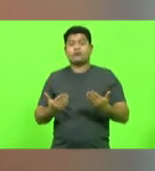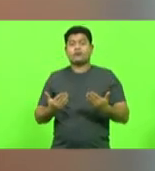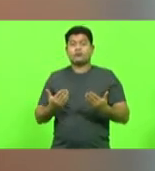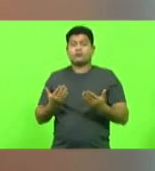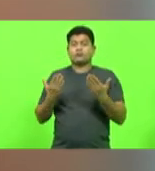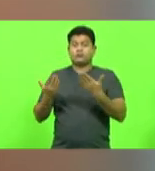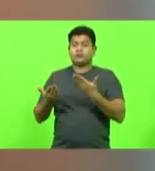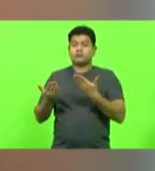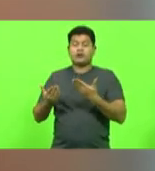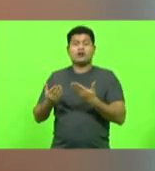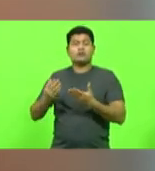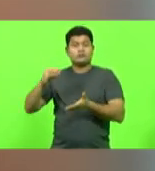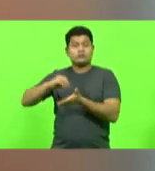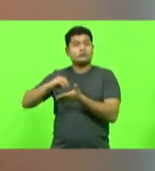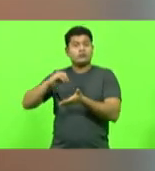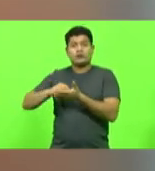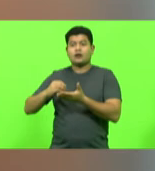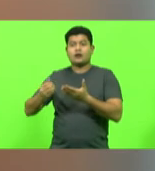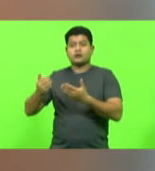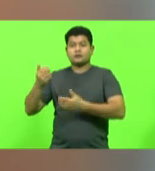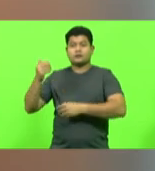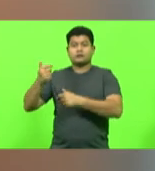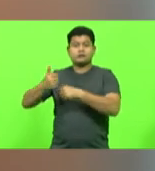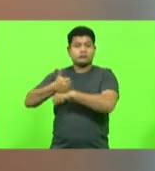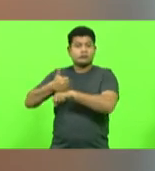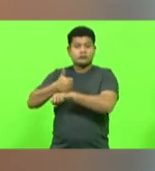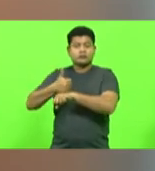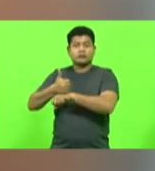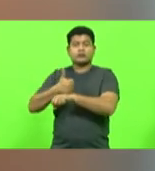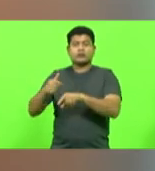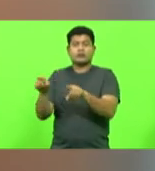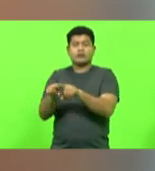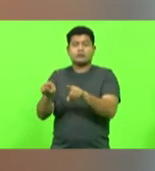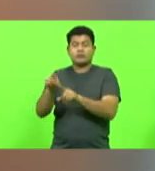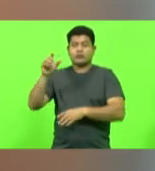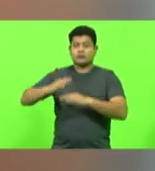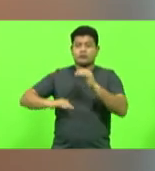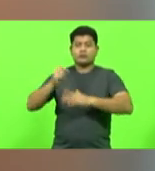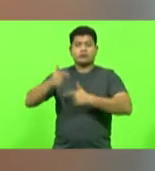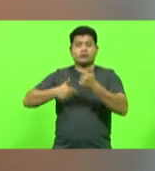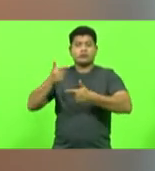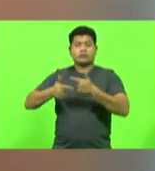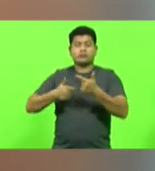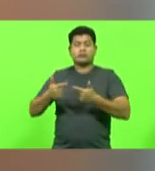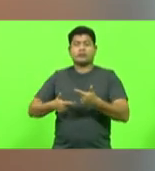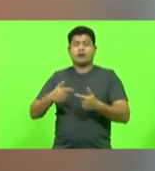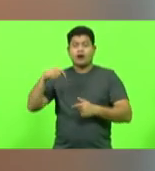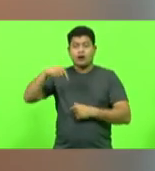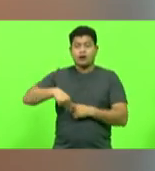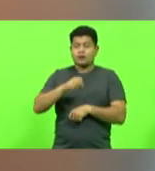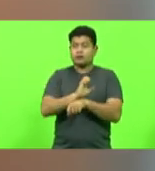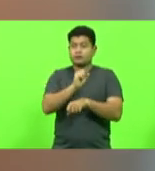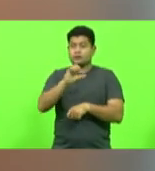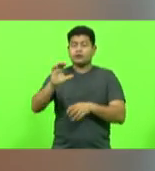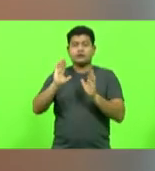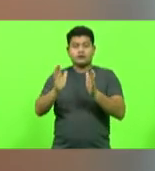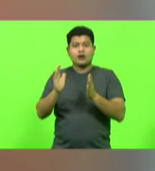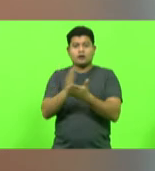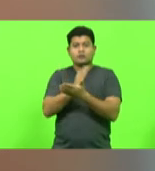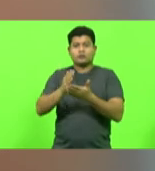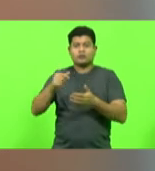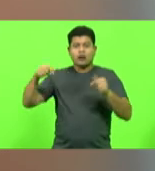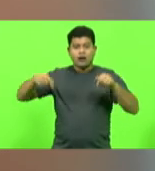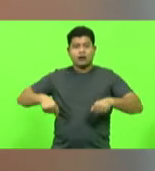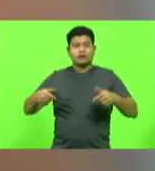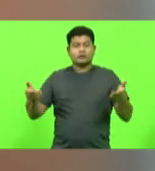profissionais e de ações coordenadas tem sido essa política em nosso estado, como já pontuado pelas falas anteriores.